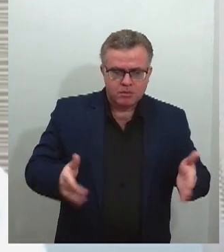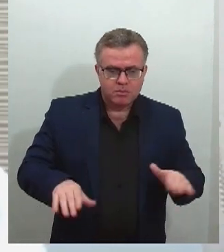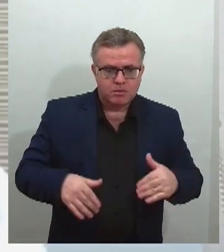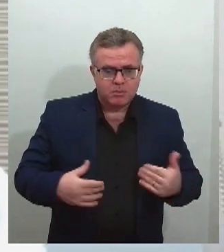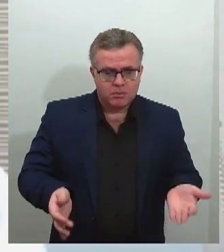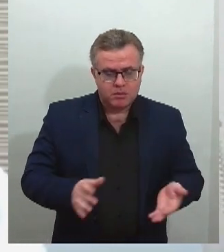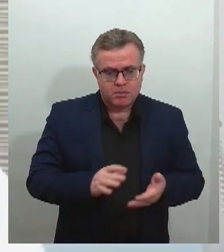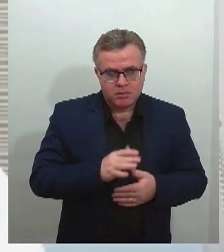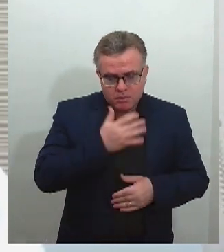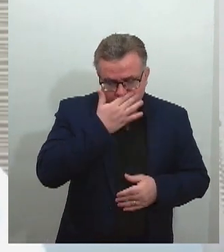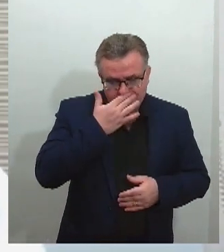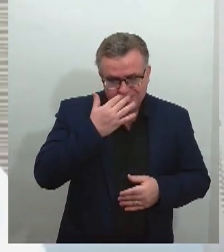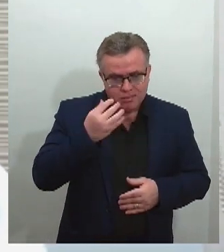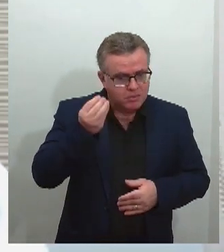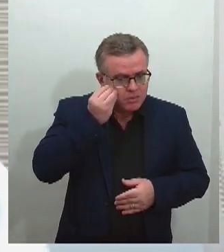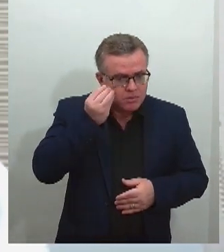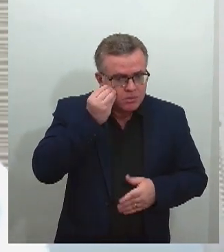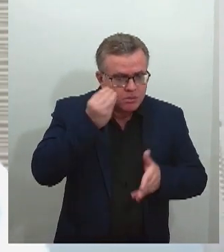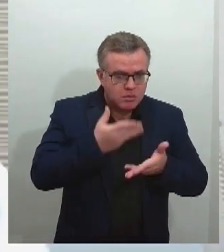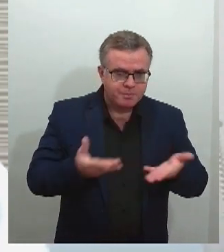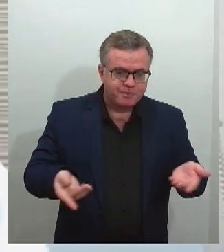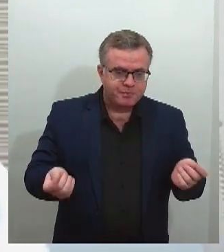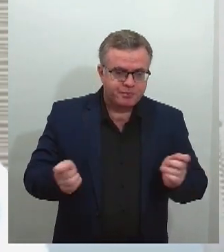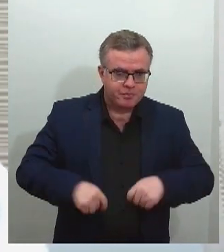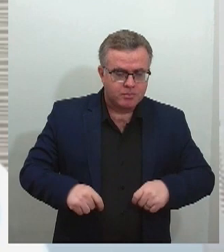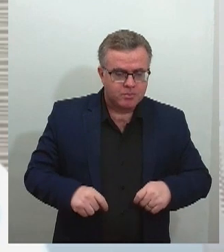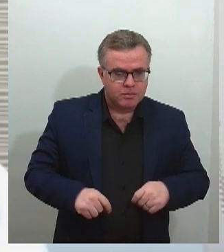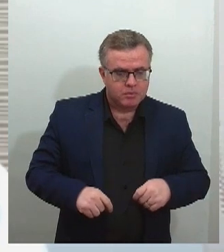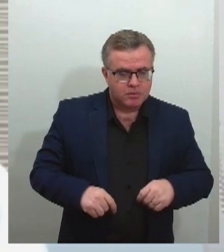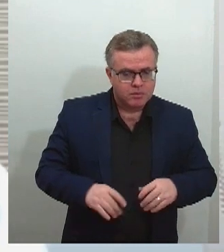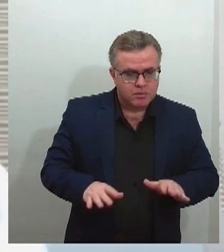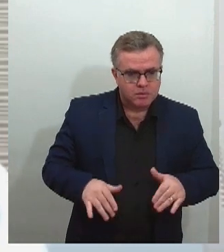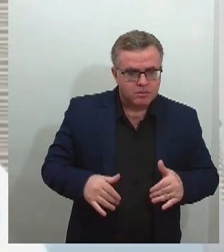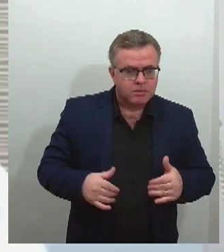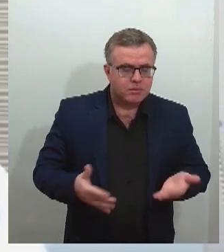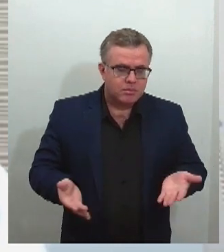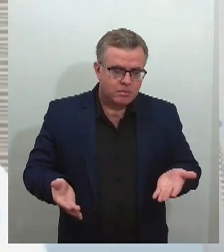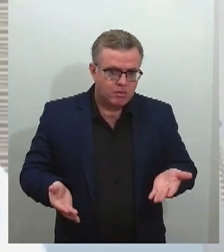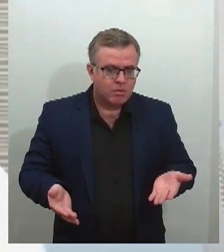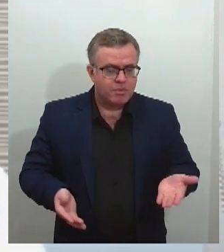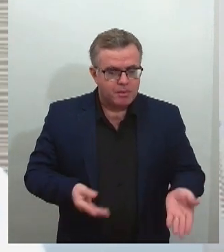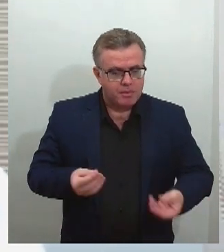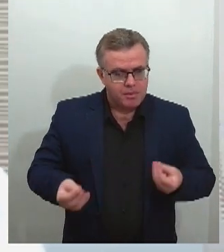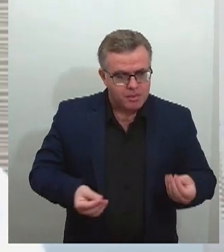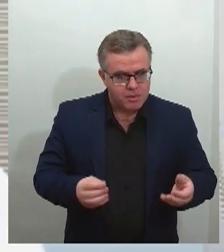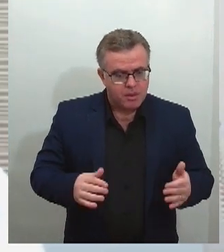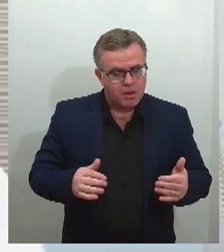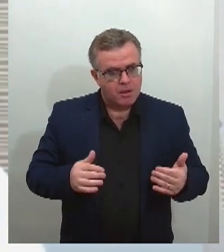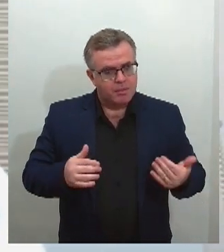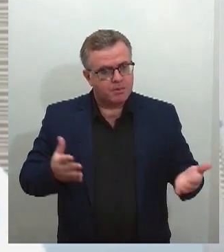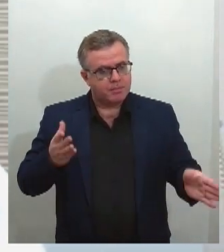teste mais específico, como a captura híbrida, né, o diagnóstico